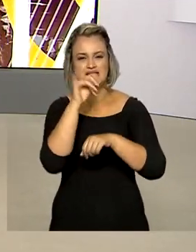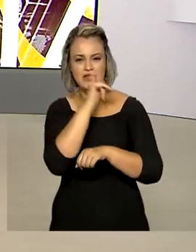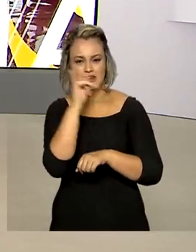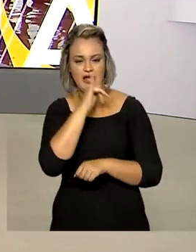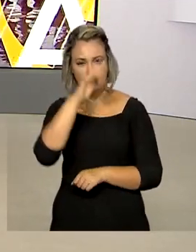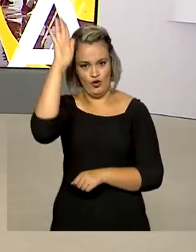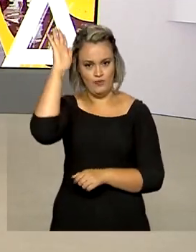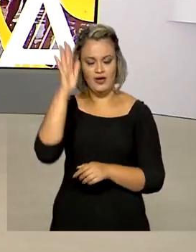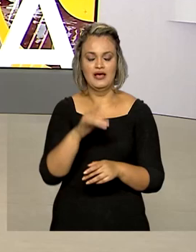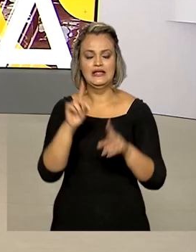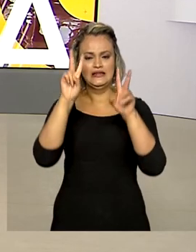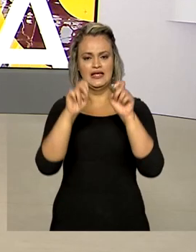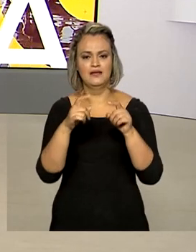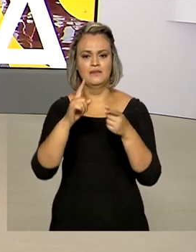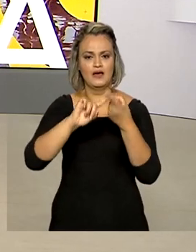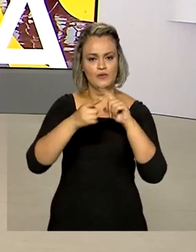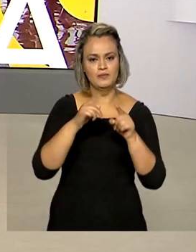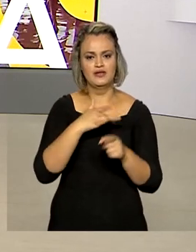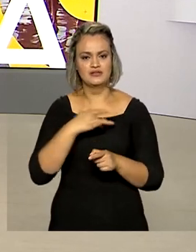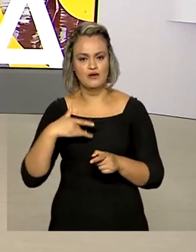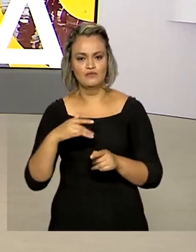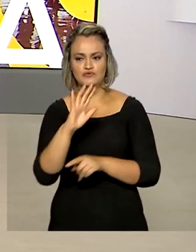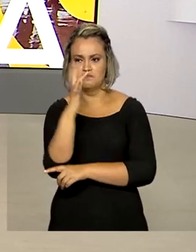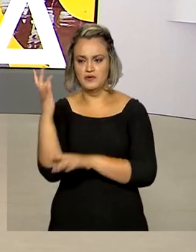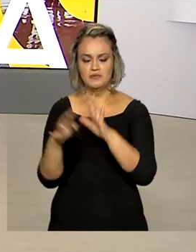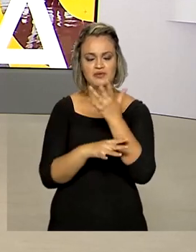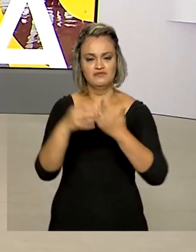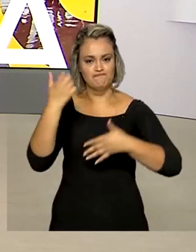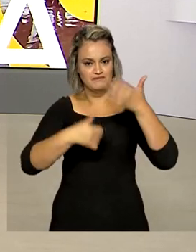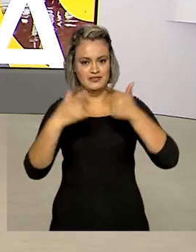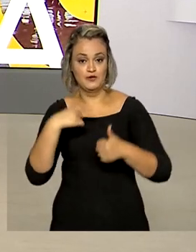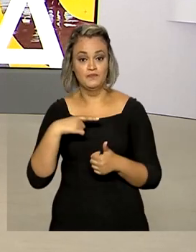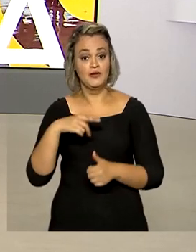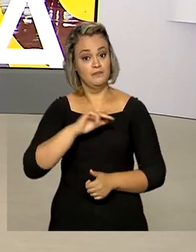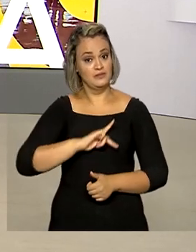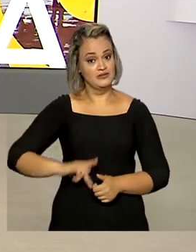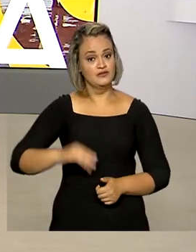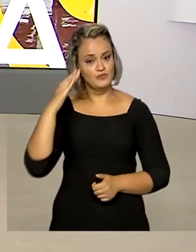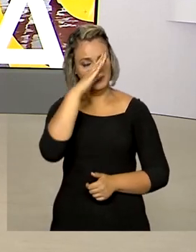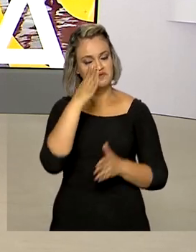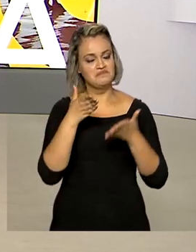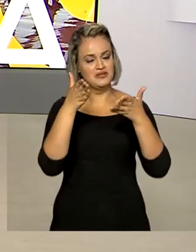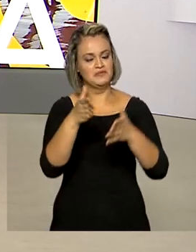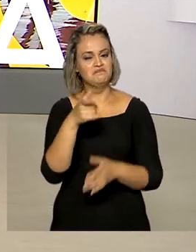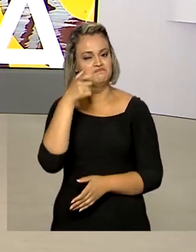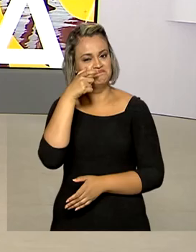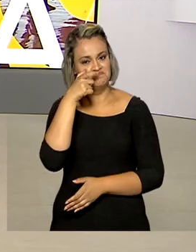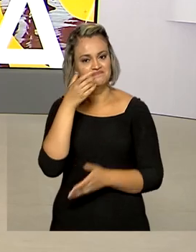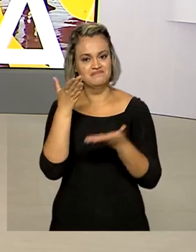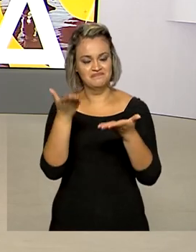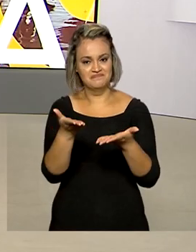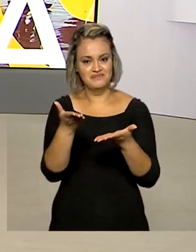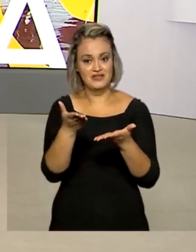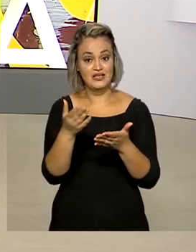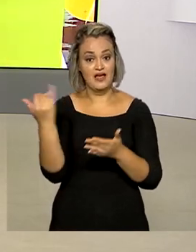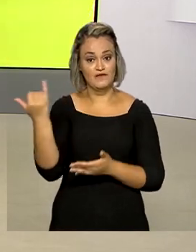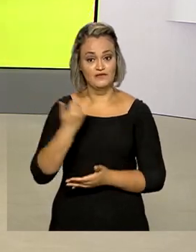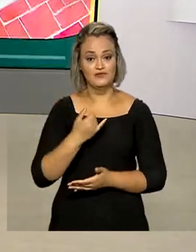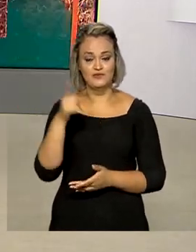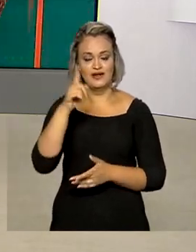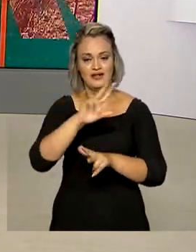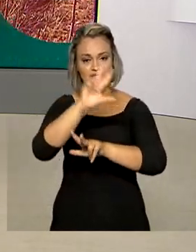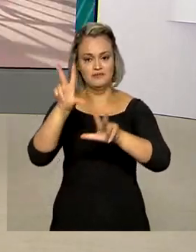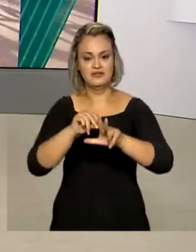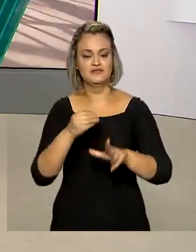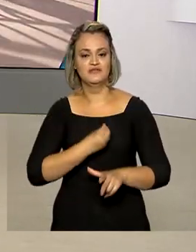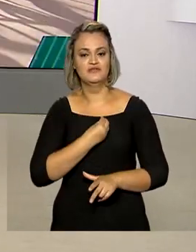como economia, saúde e meio ambiente. O presidente Jair Bolsonaro participou do encontro. Nós vamos ver na reportagem do enviado especial da TV